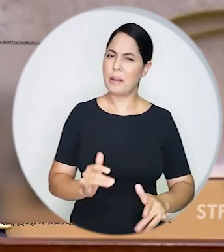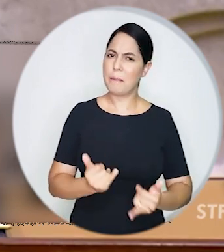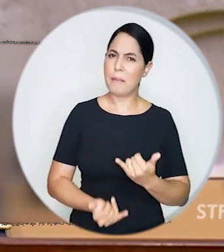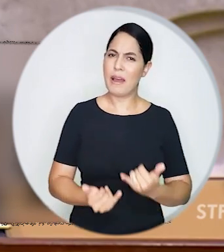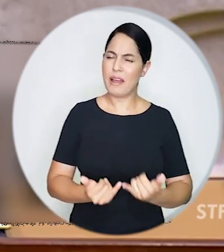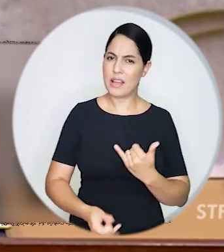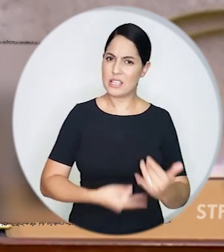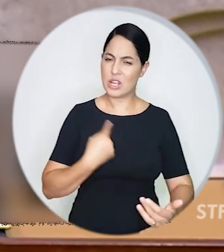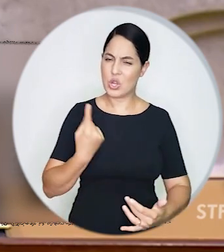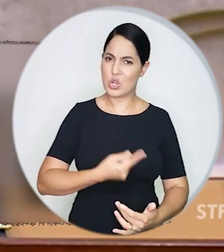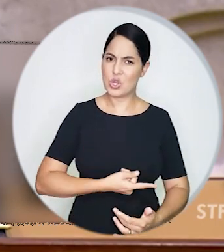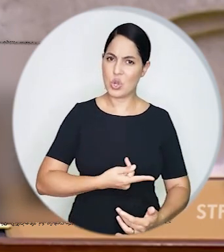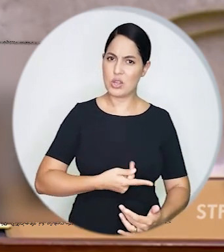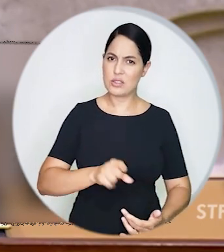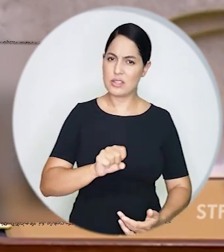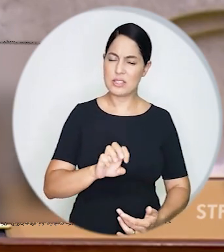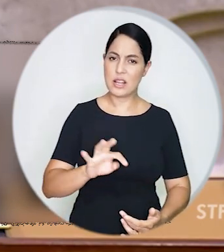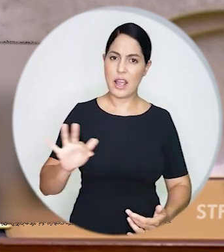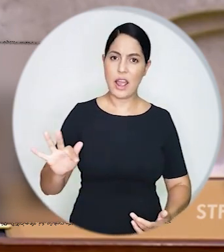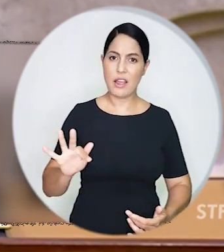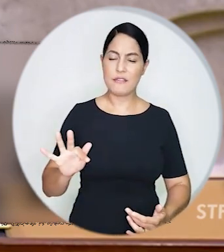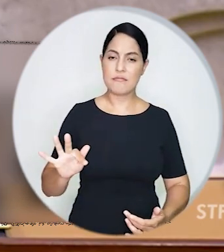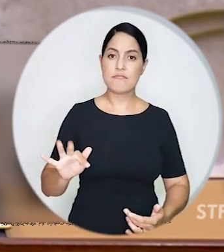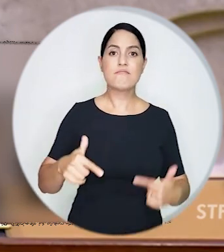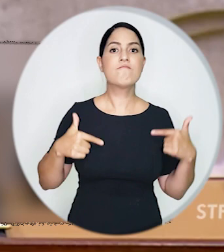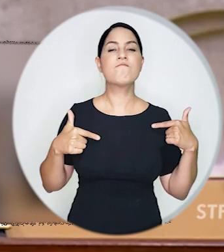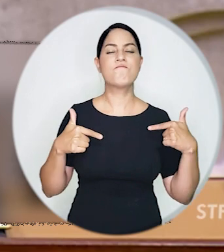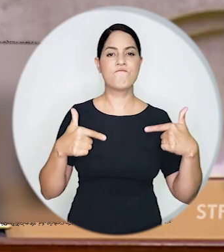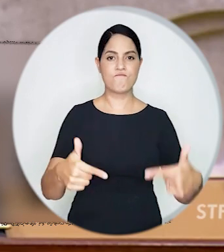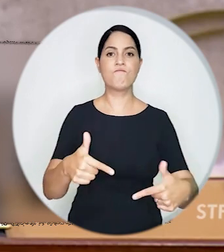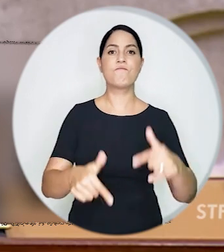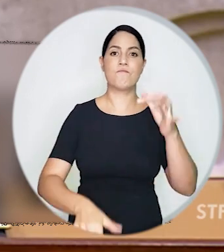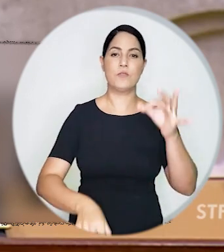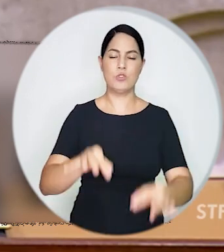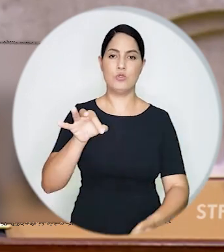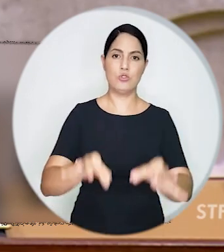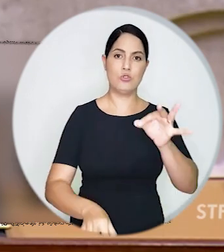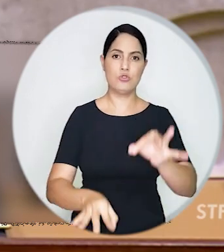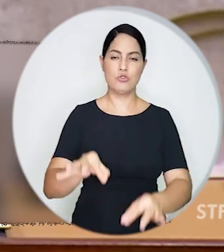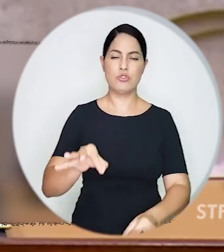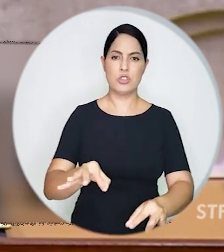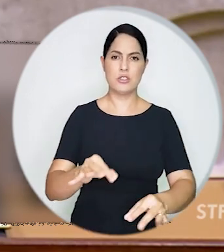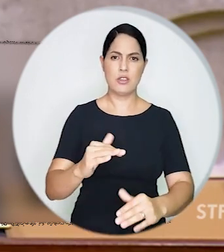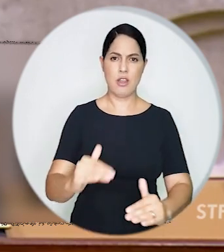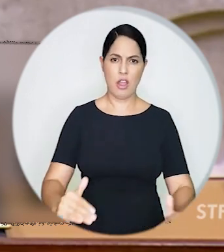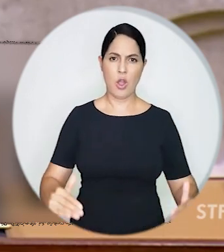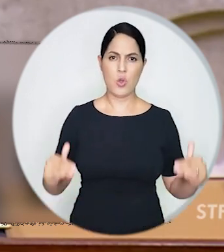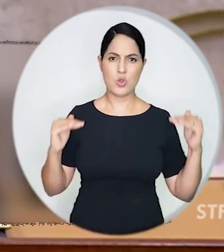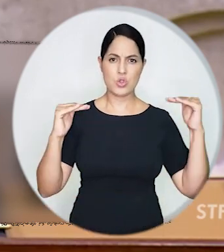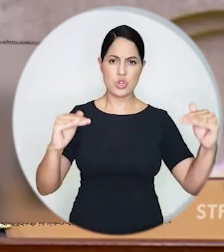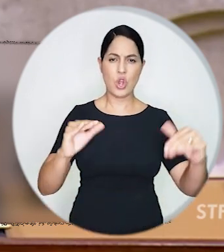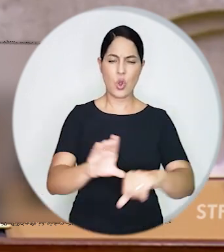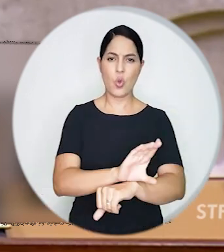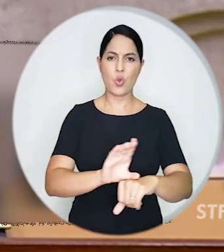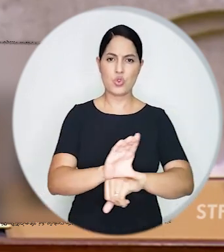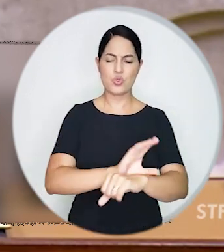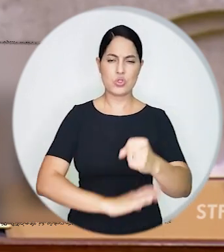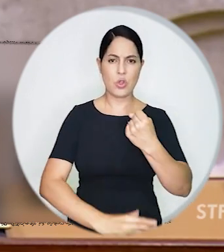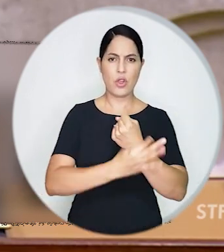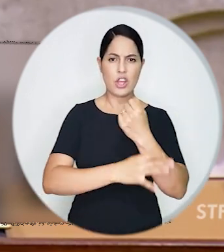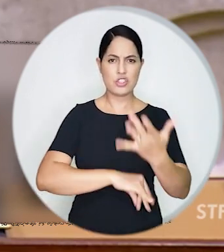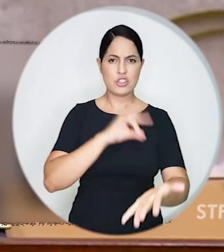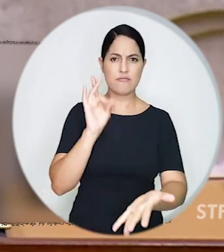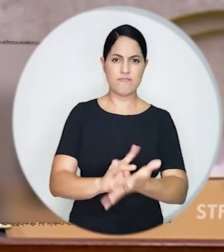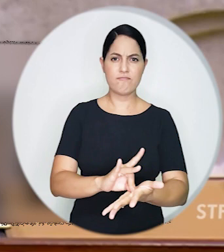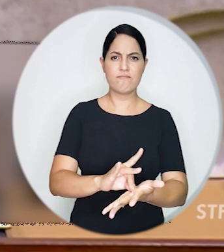Seguramente porque ela, ao fazer prevalecer em sua atuação jurisdicional a autoridade da